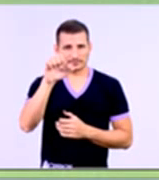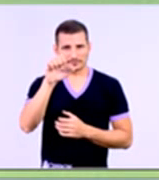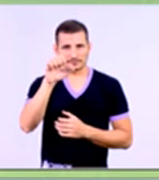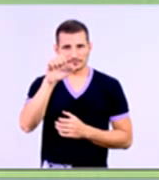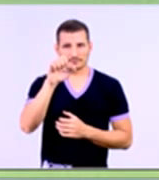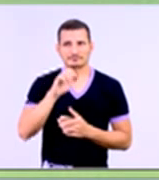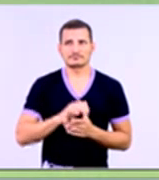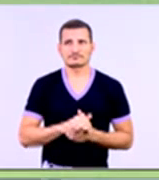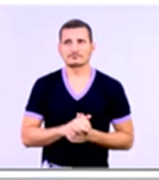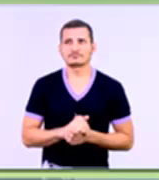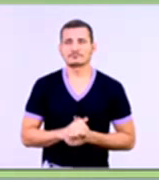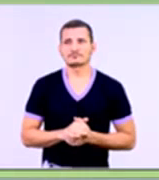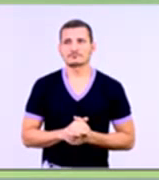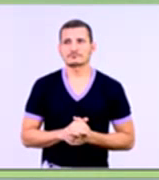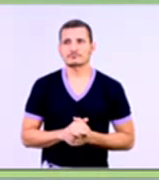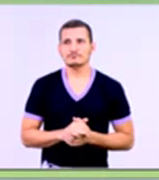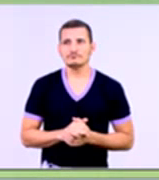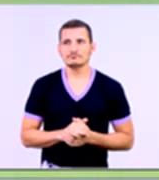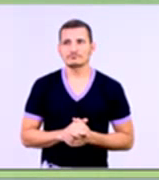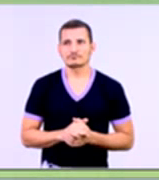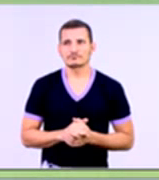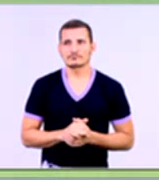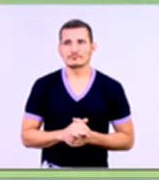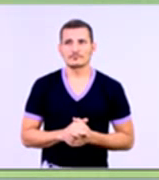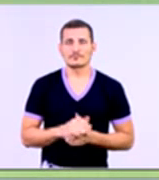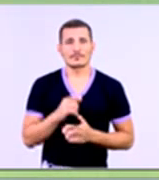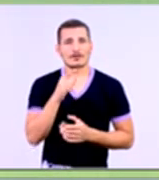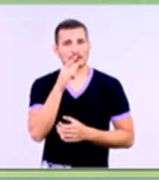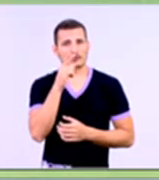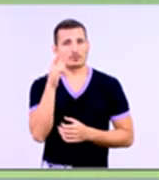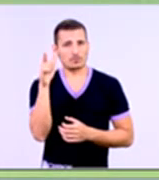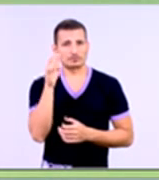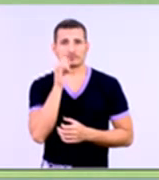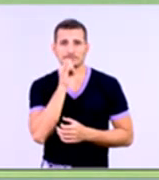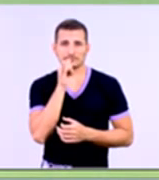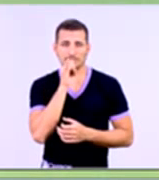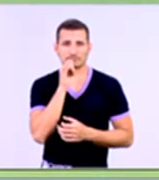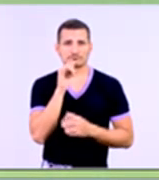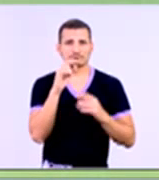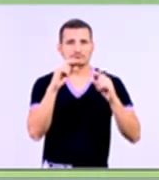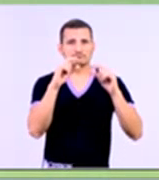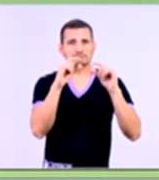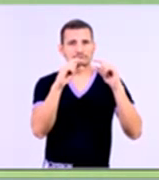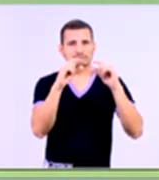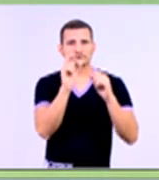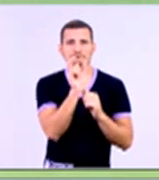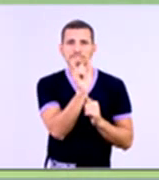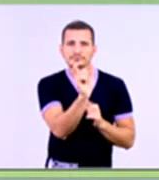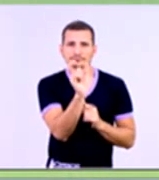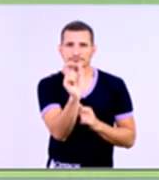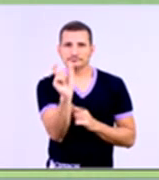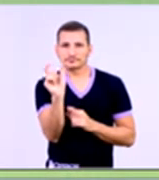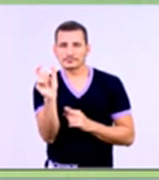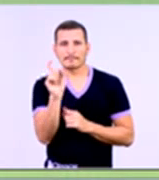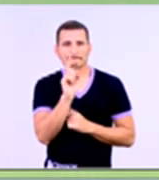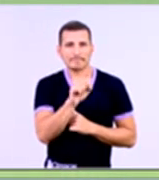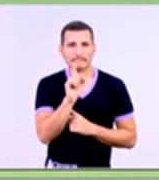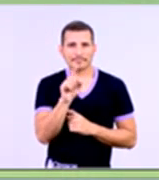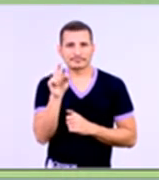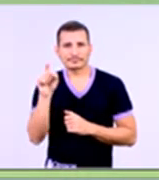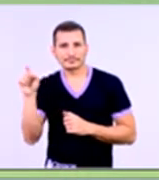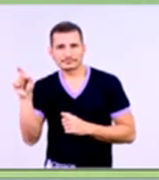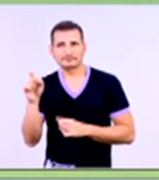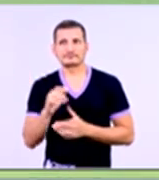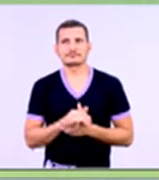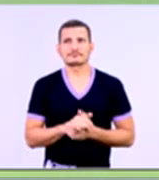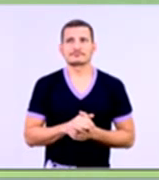da classe CSS. Nós temos aqui outro exemplo, que são os botões. Da mesma forma, declaramos um input